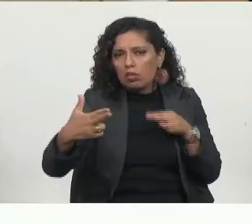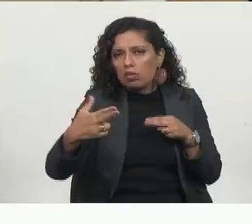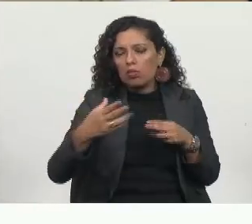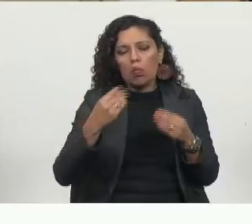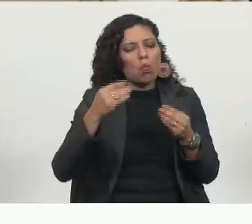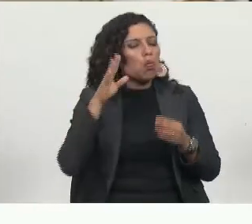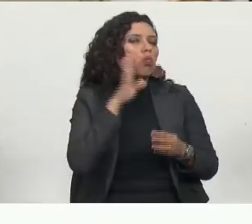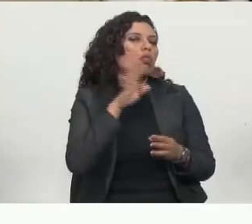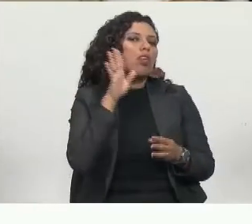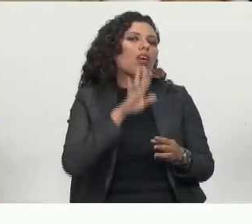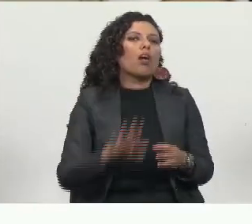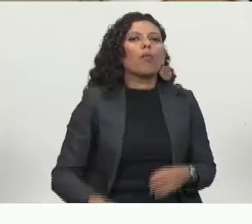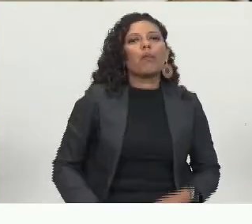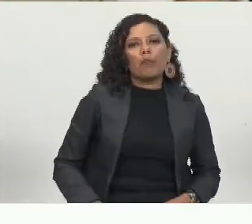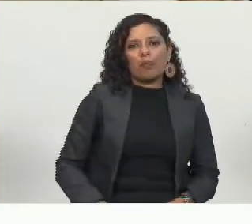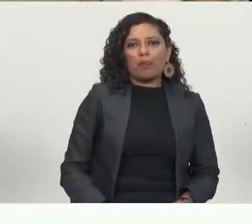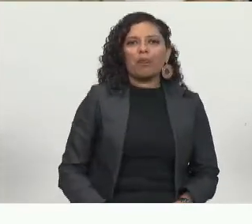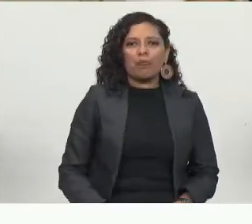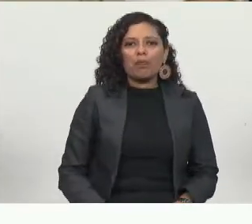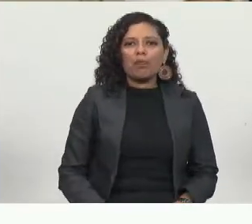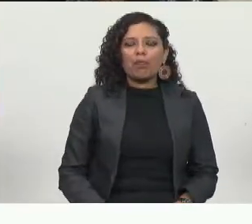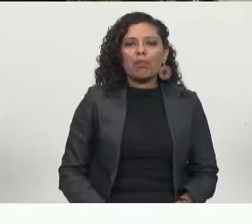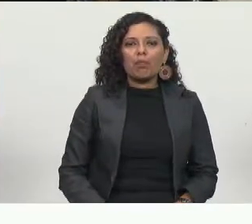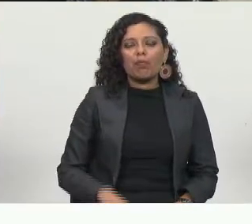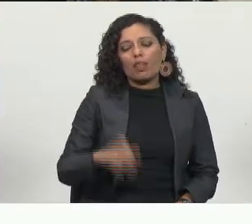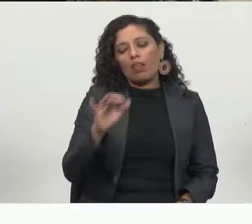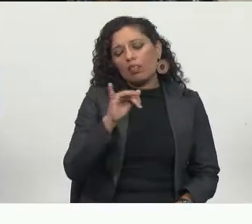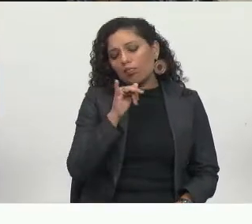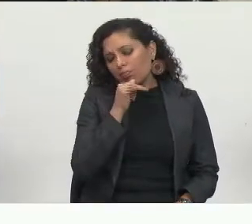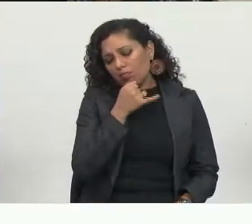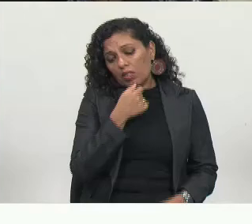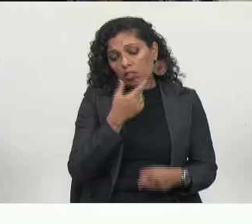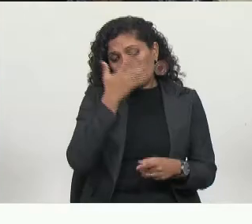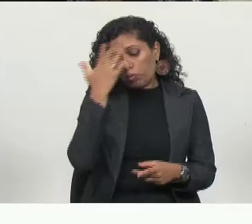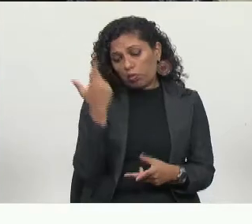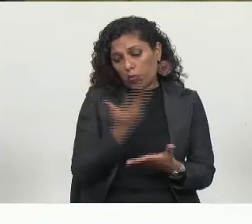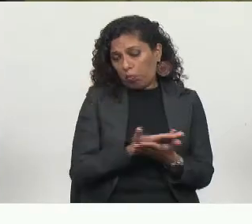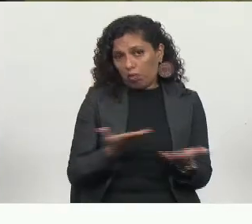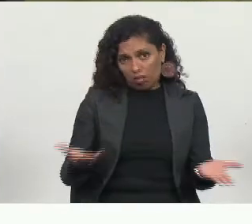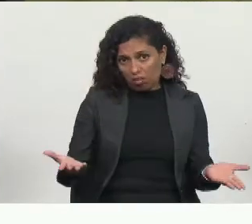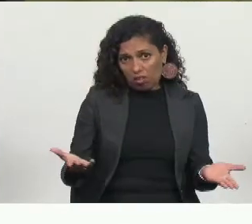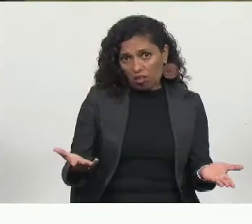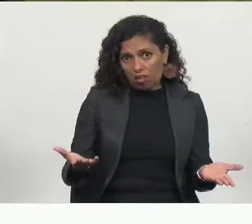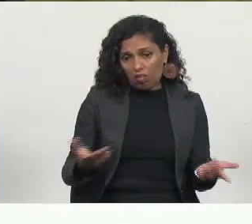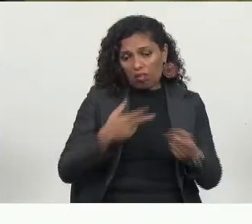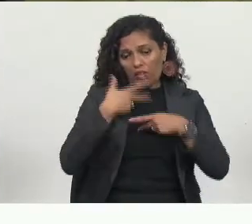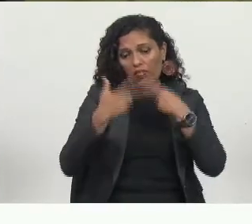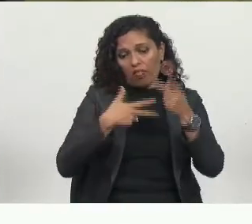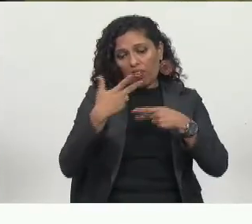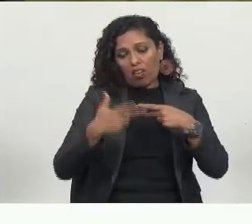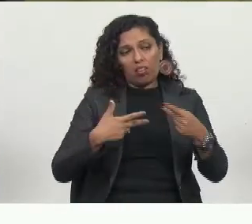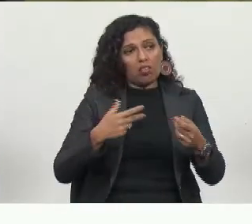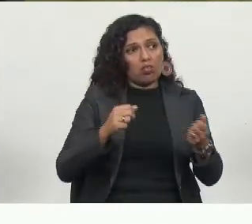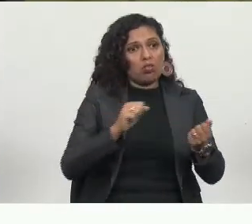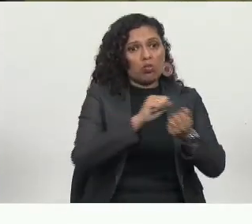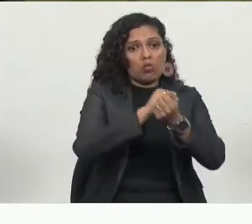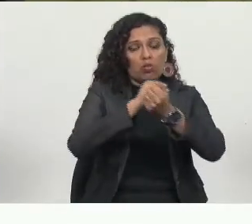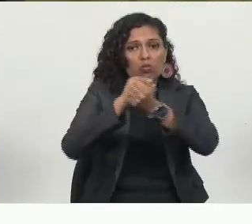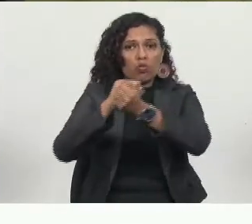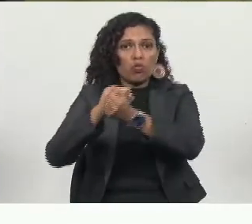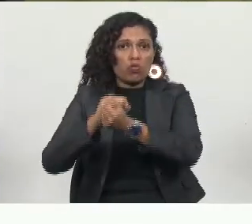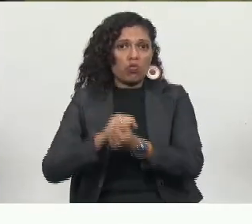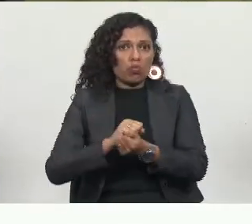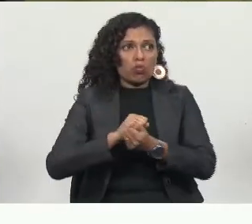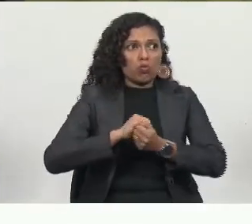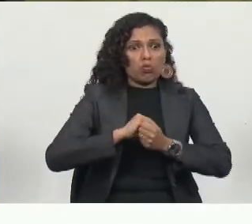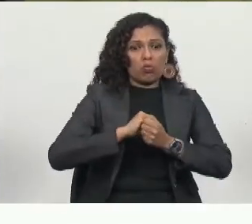legal. É isso aí. É uma pena que os vencidos, de alguma forma, estejam falando, inclusive por meio da opinião pública, em